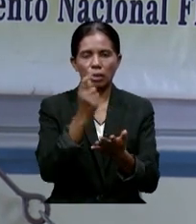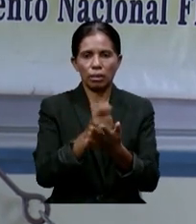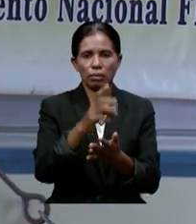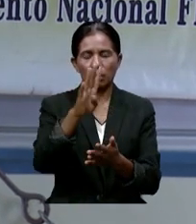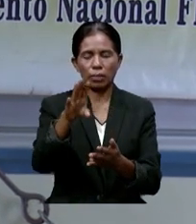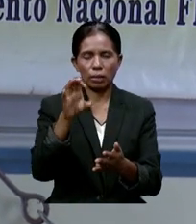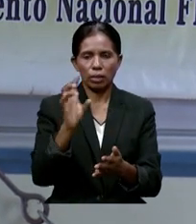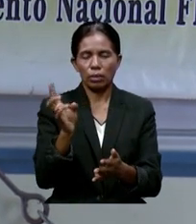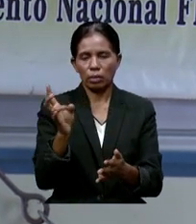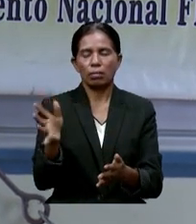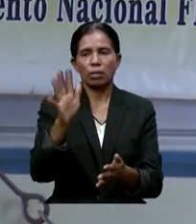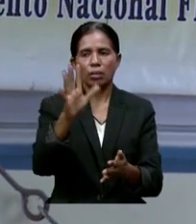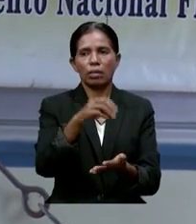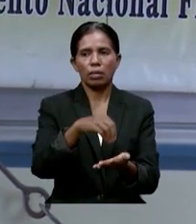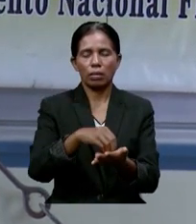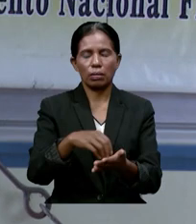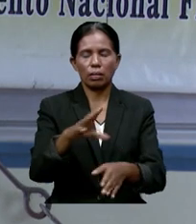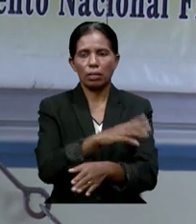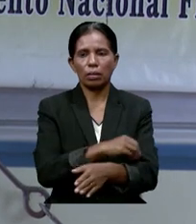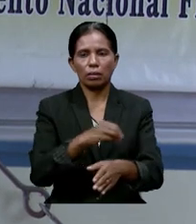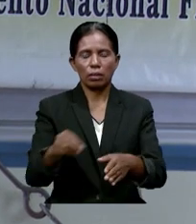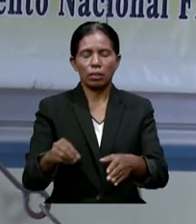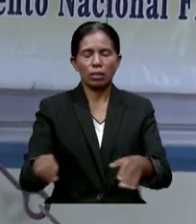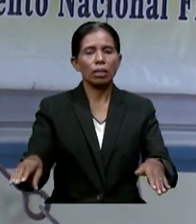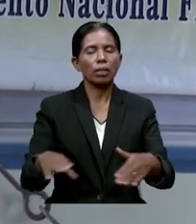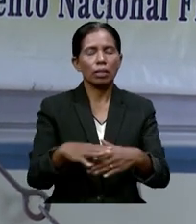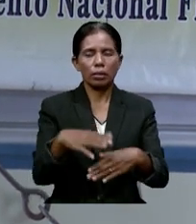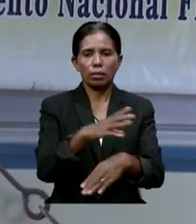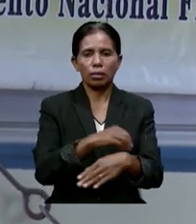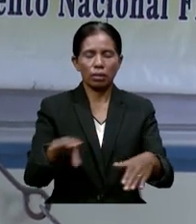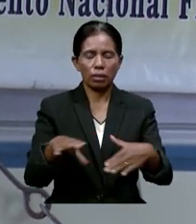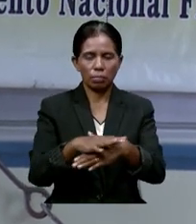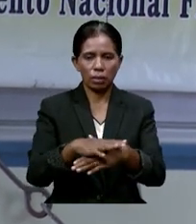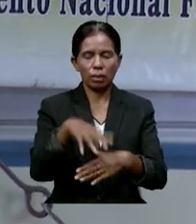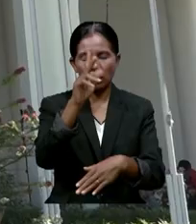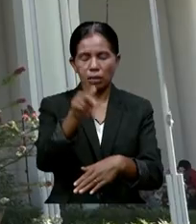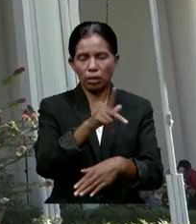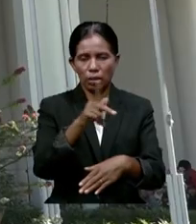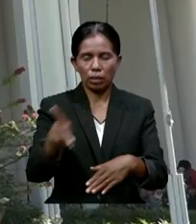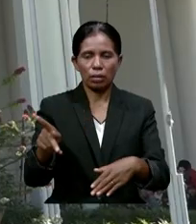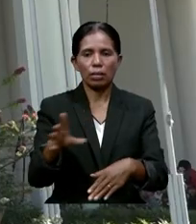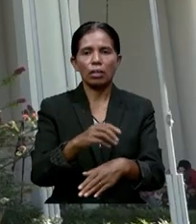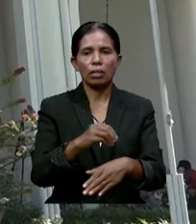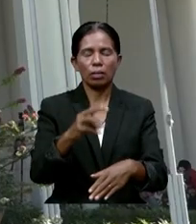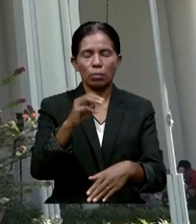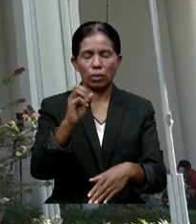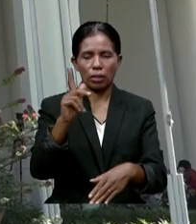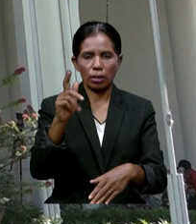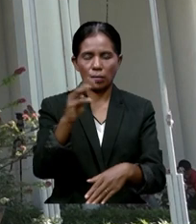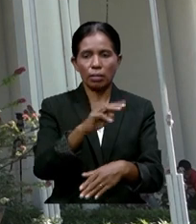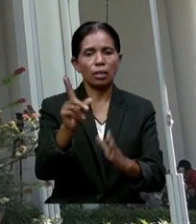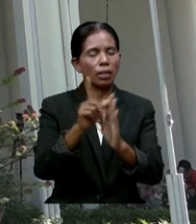hitunulo recin lima, prevê casamento, ma casamento civil, casamento católico, no barlaqueado ou monogâmico, no